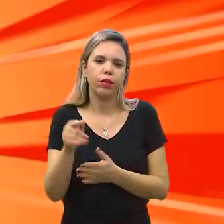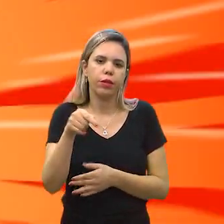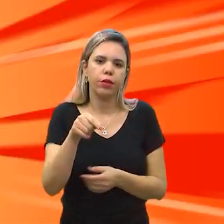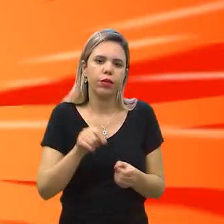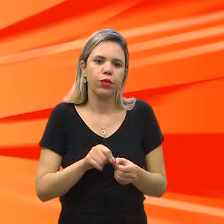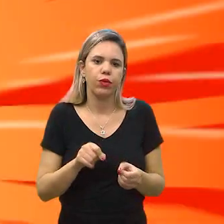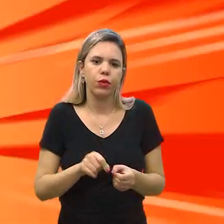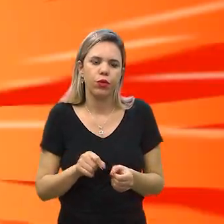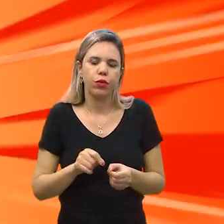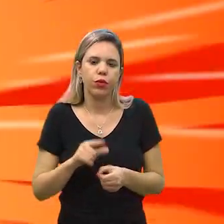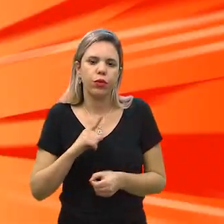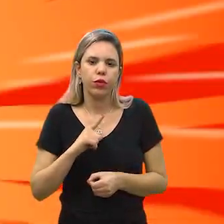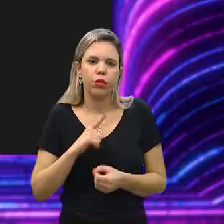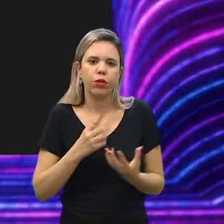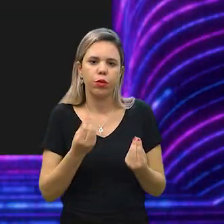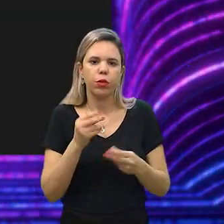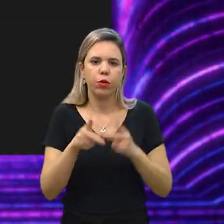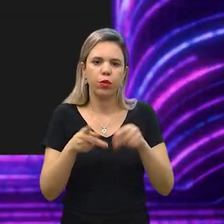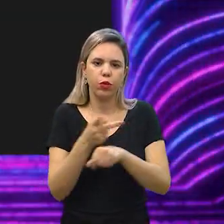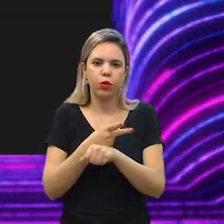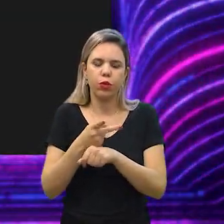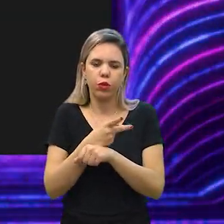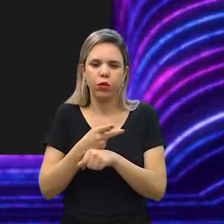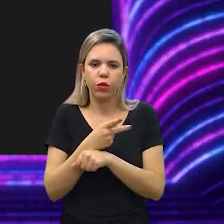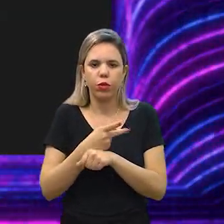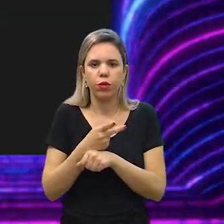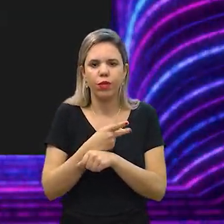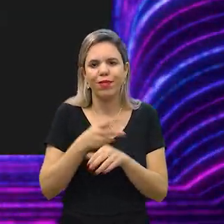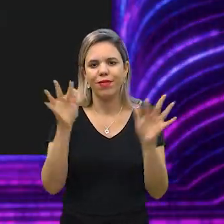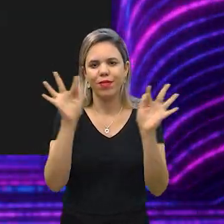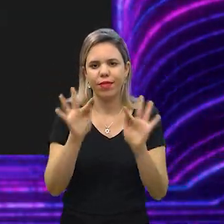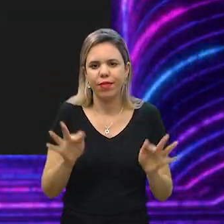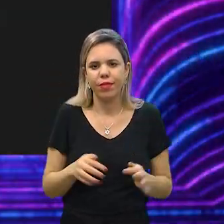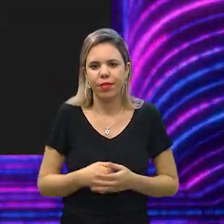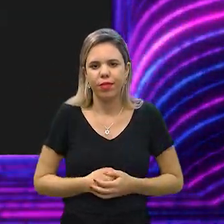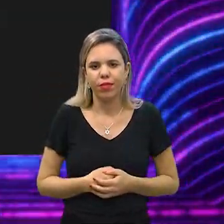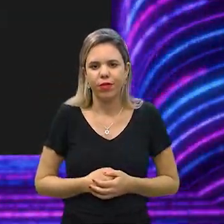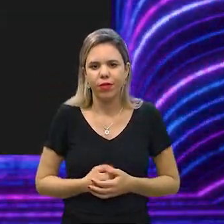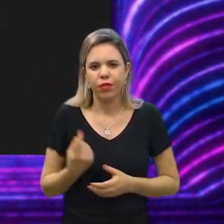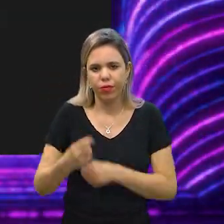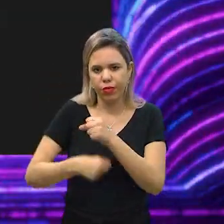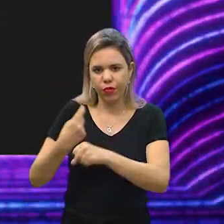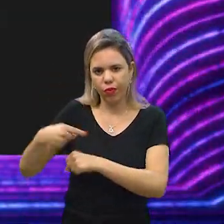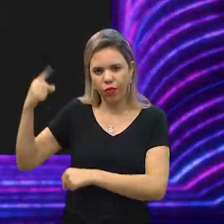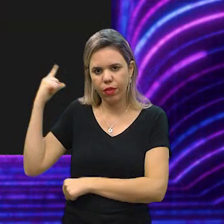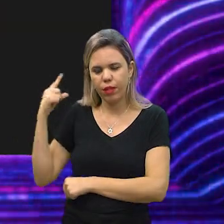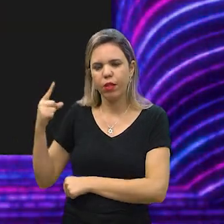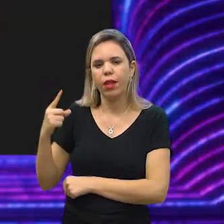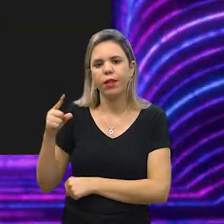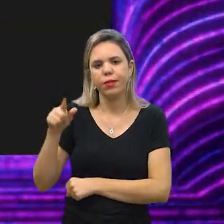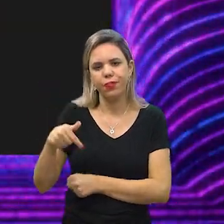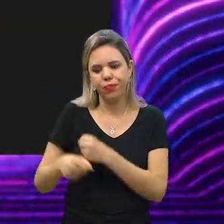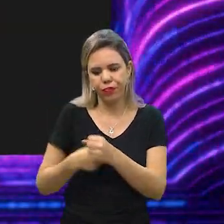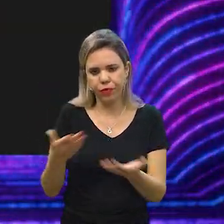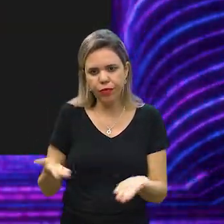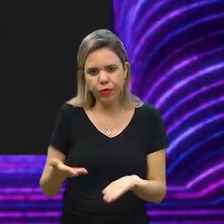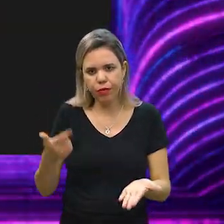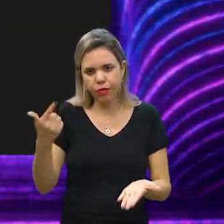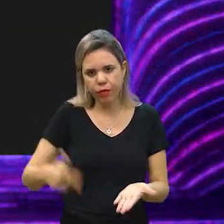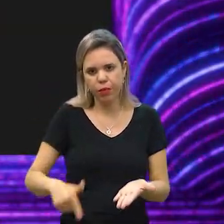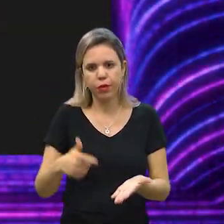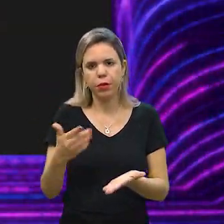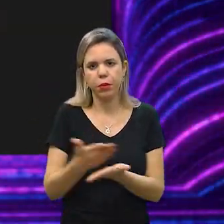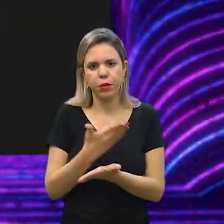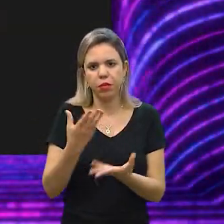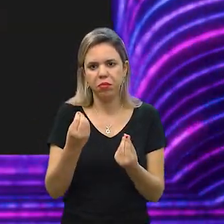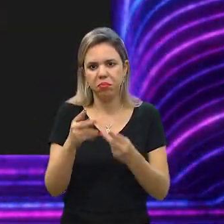autopublicação, e teve bastante gente procurando, então eu fiquei bem feliz. Isso foi ano passado, daí esse ano teve a segunda